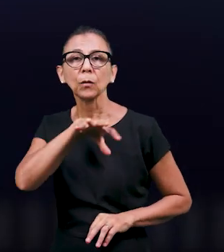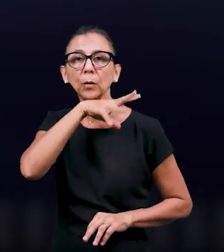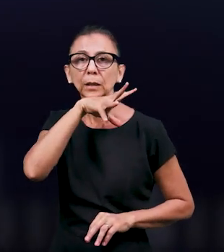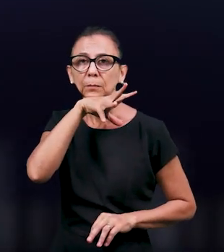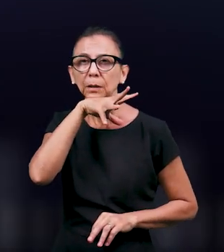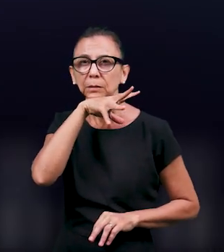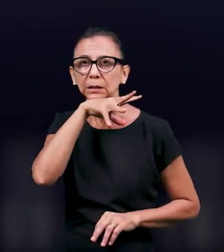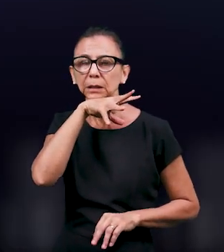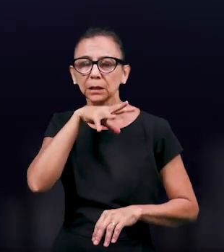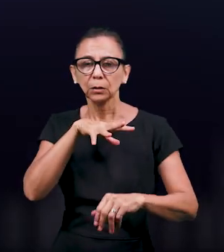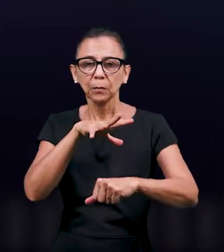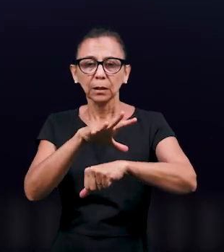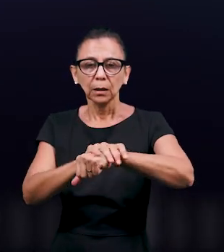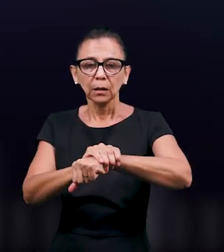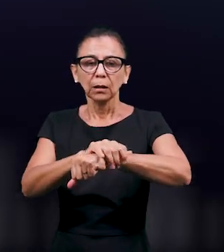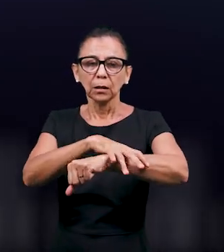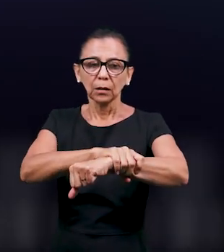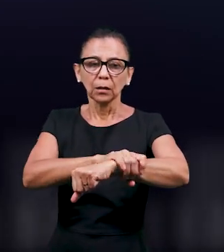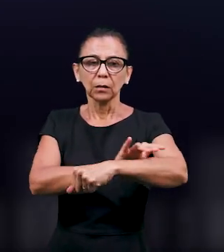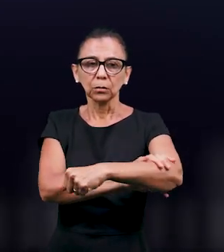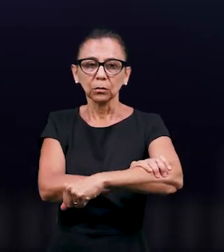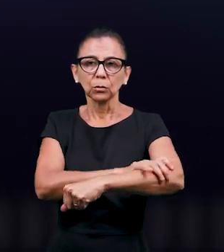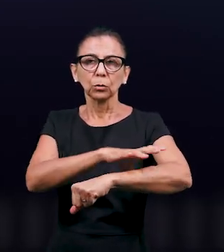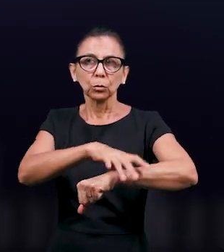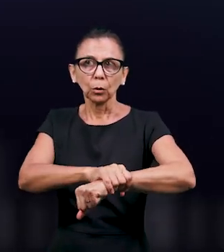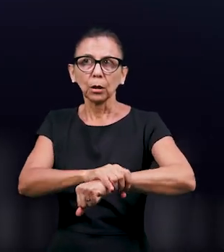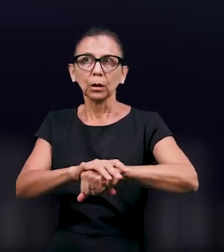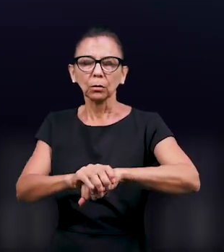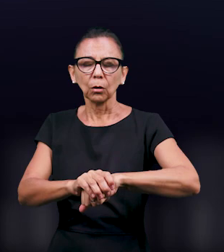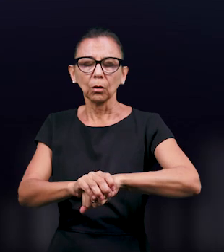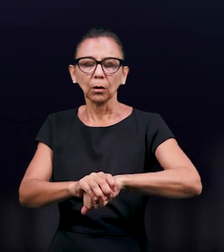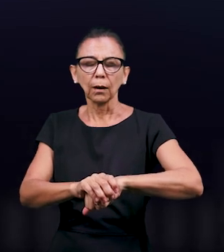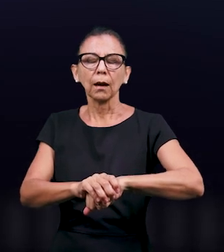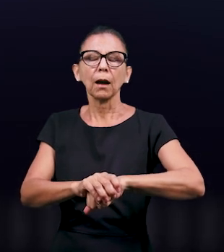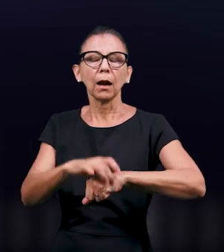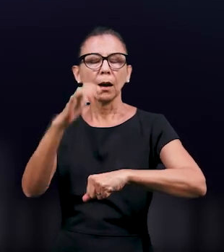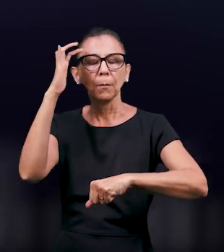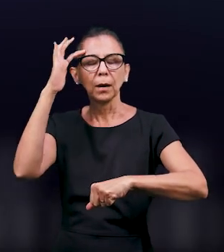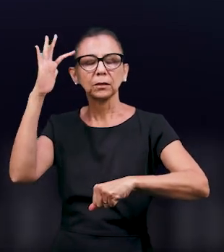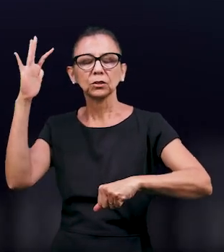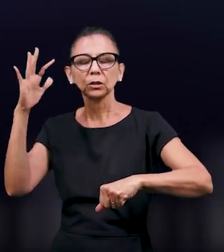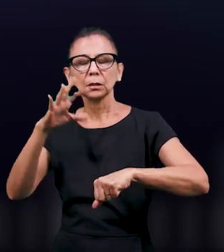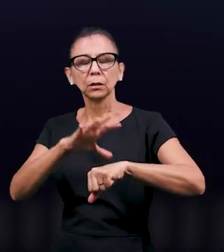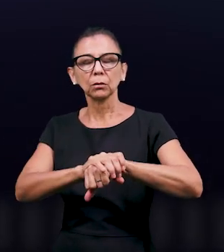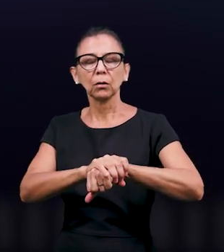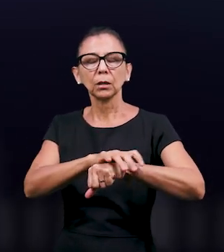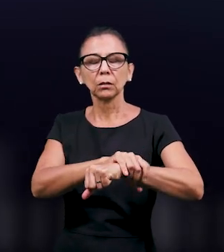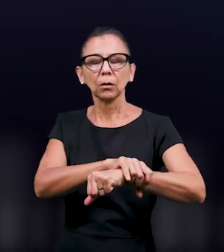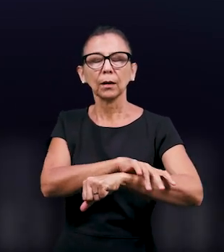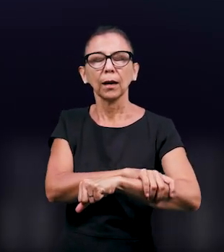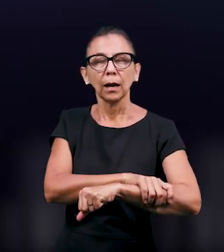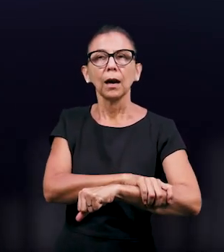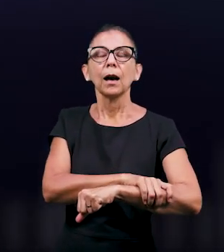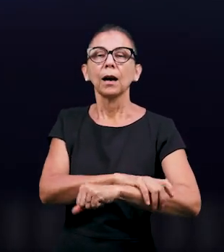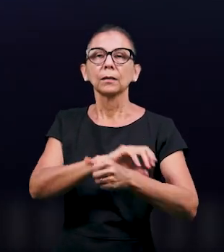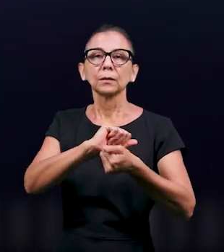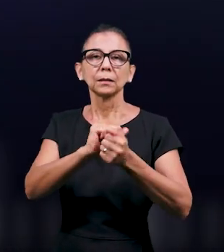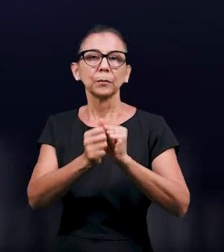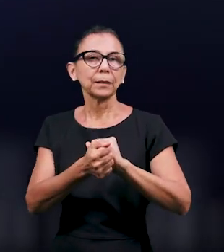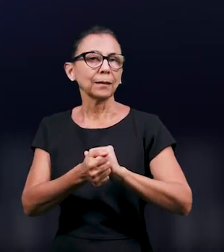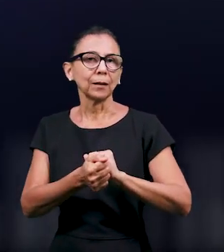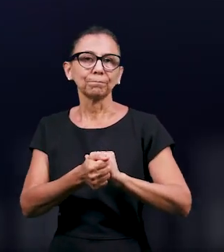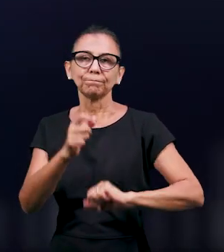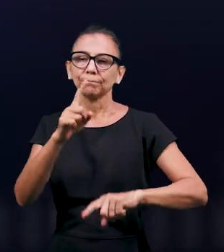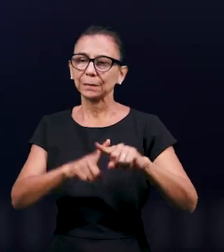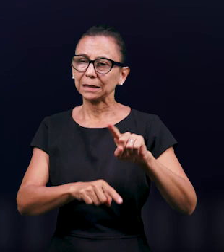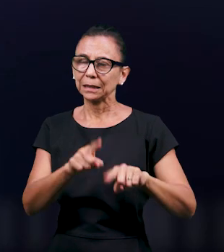mais minucioso, porque ele conhece aquilo que ele toca. Então, como ele precisa tocar para entender, então nós precisamos